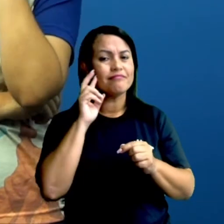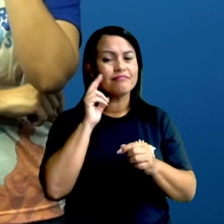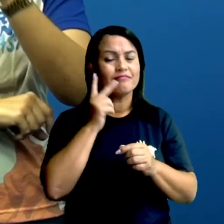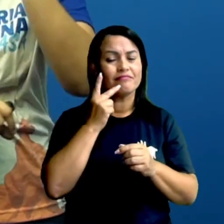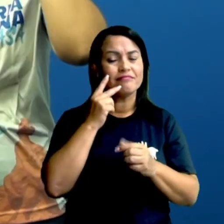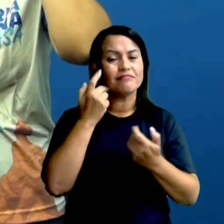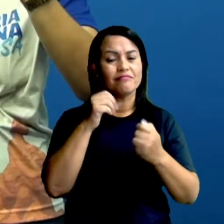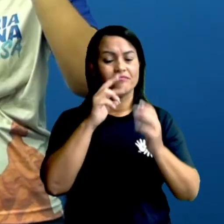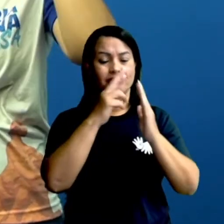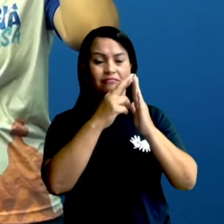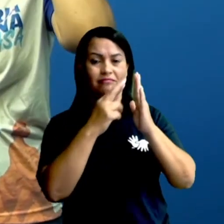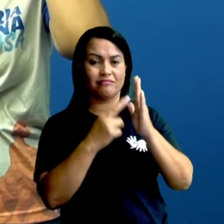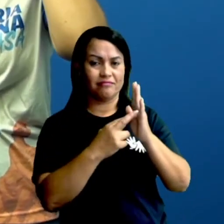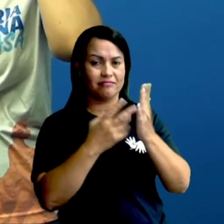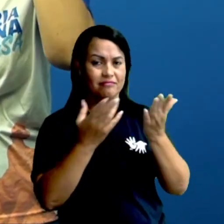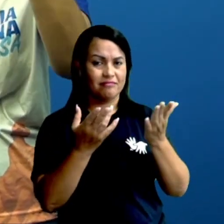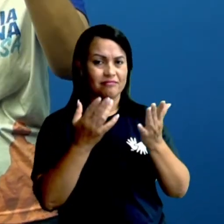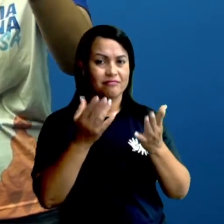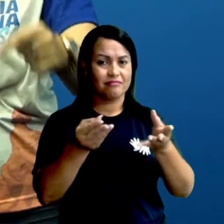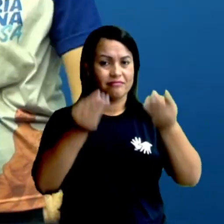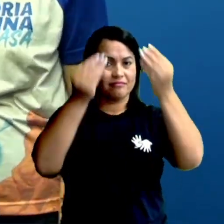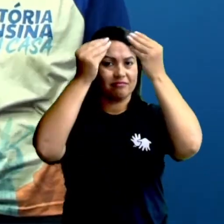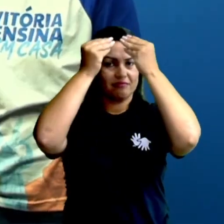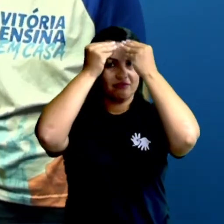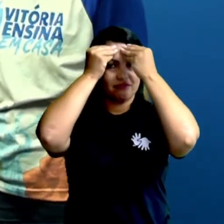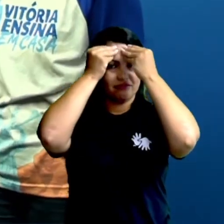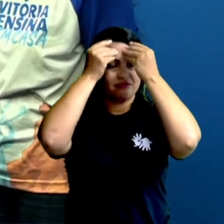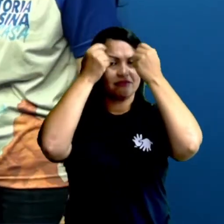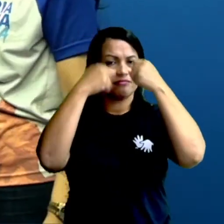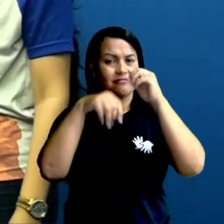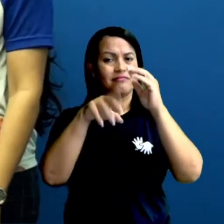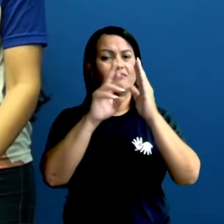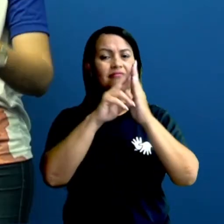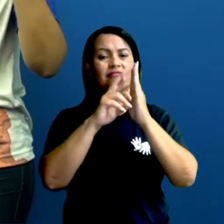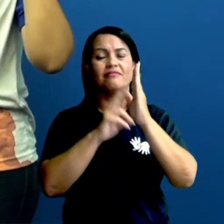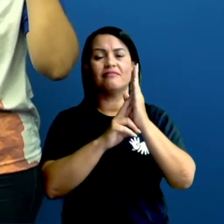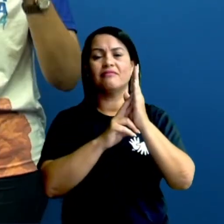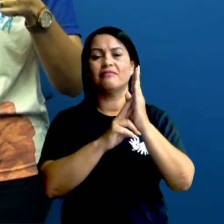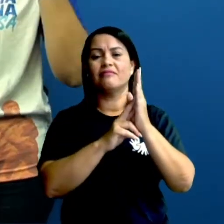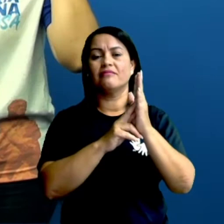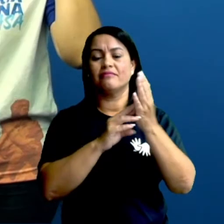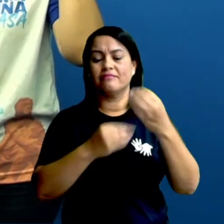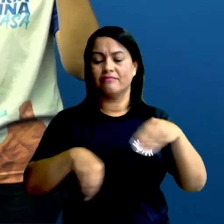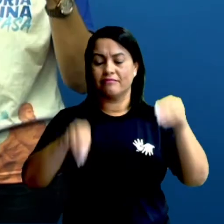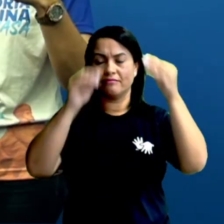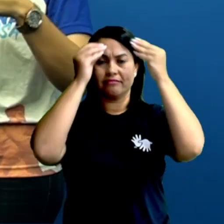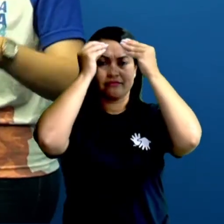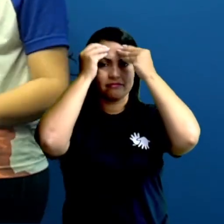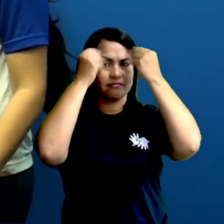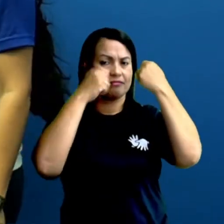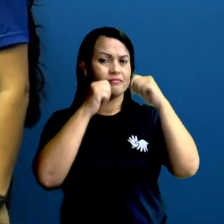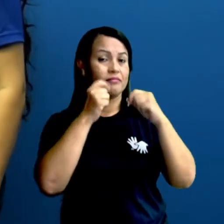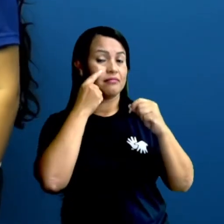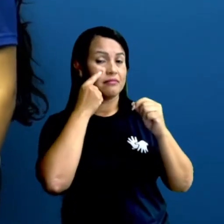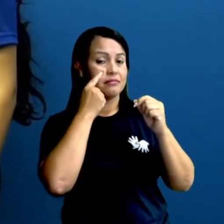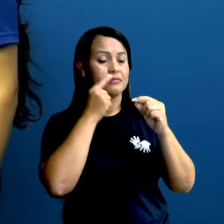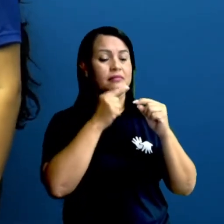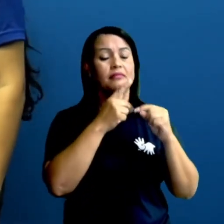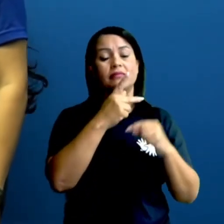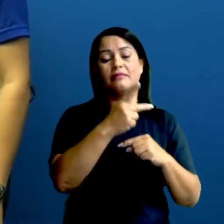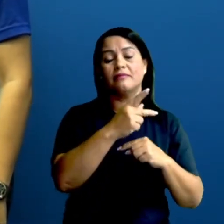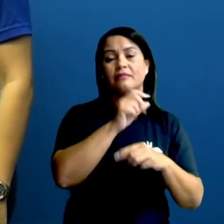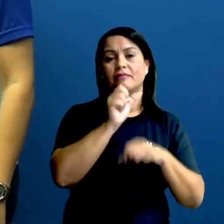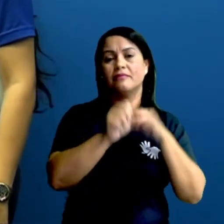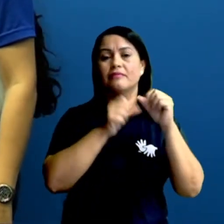da fórmula? Pronto, então ó, memoriza essa fórmula aí, ó. A fórmula do perímetro para o círculo. Nós temos,